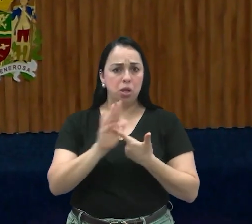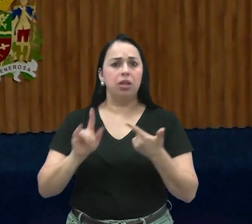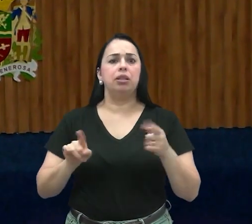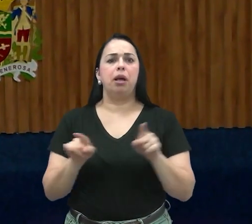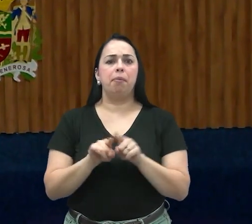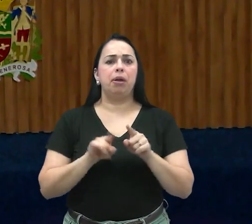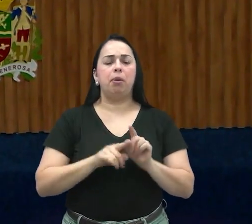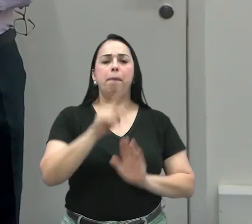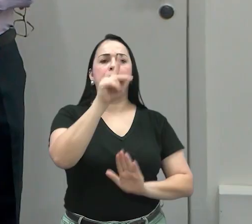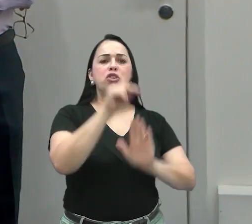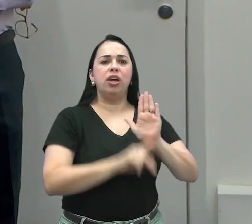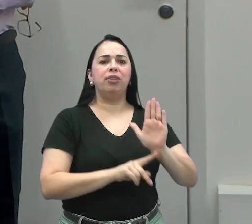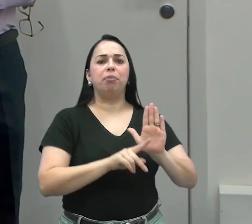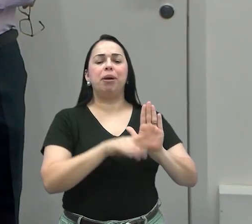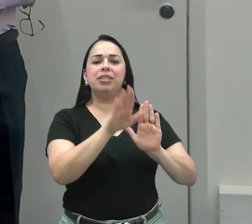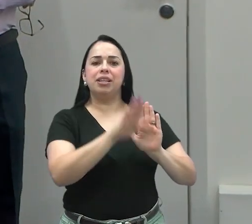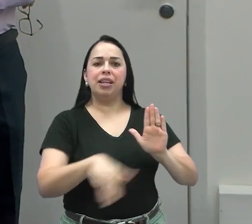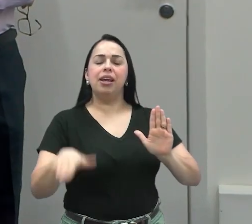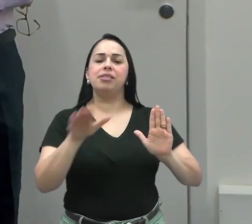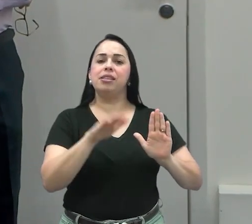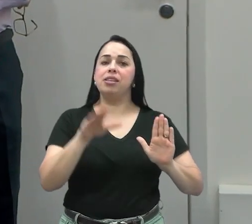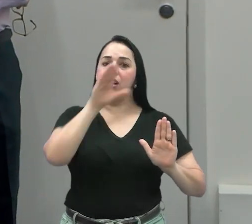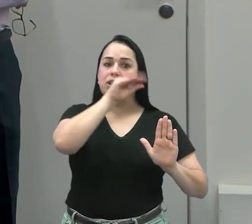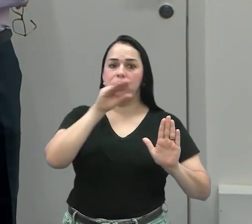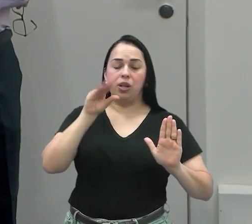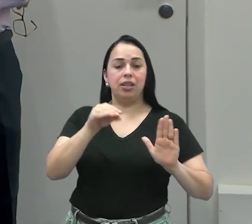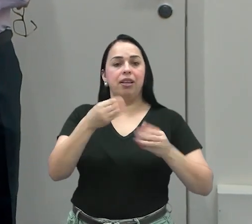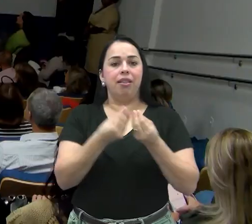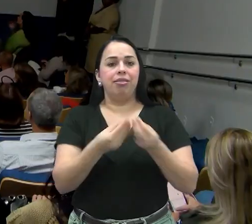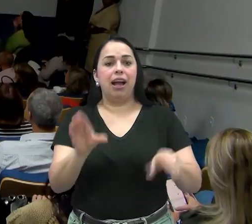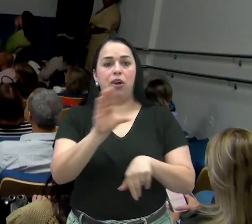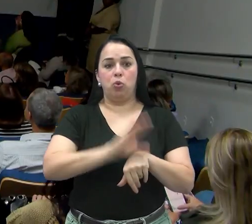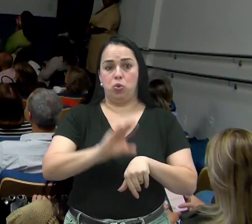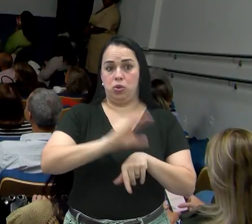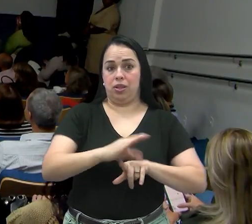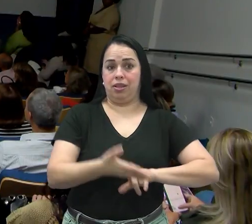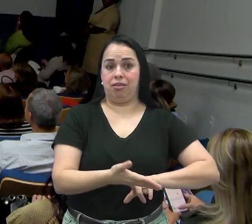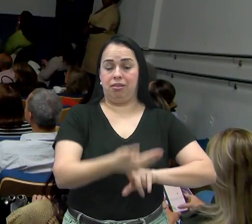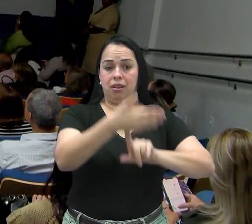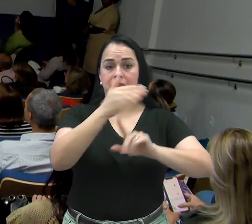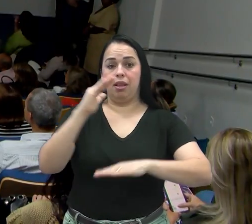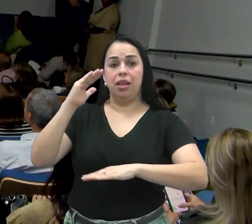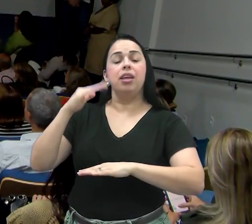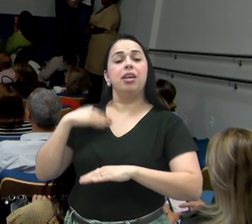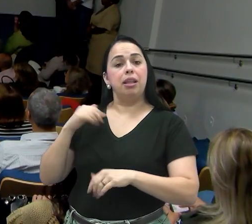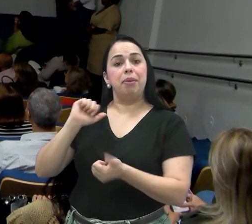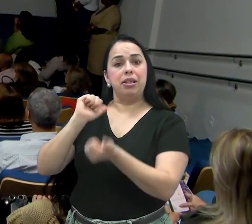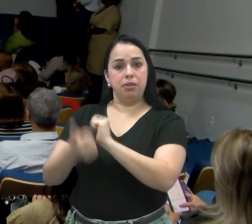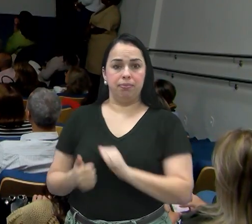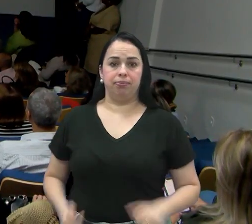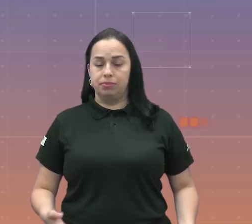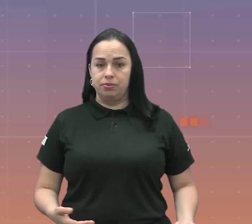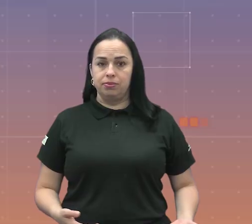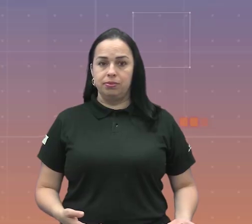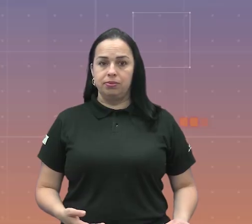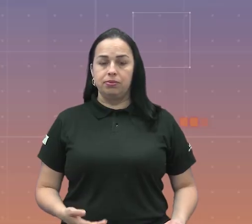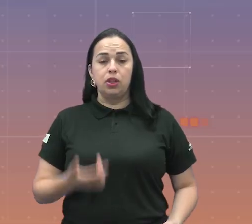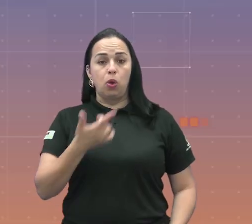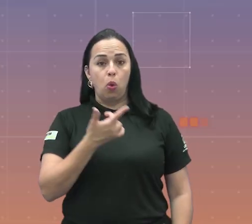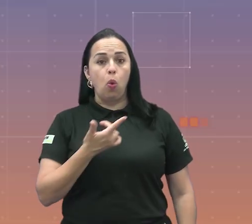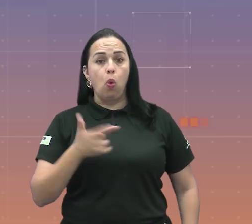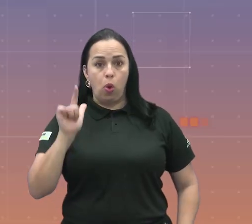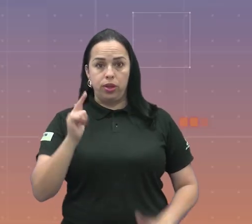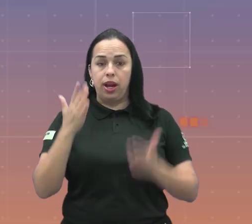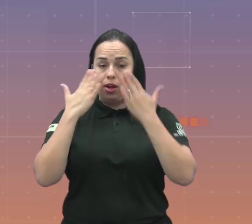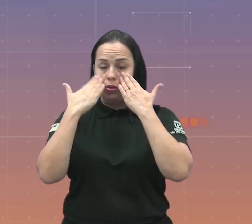projetos educacionais para crianças e jovens, com a oferta de cursos de tecnologia e prática de esportes. E outra